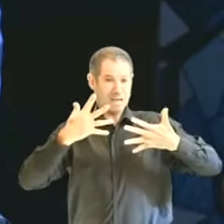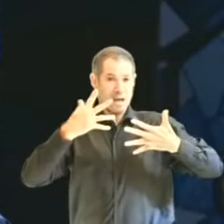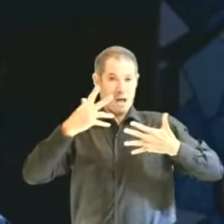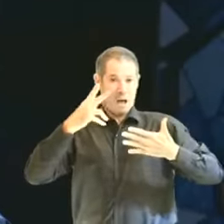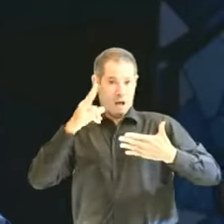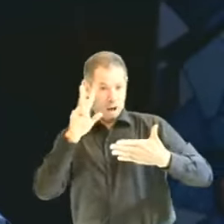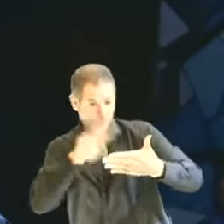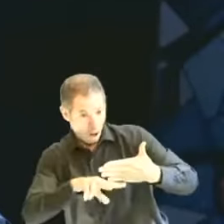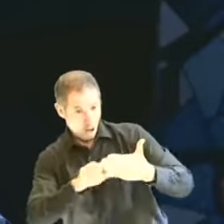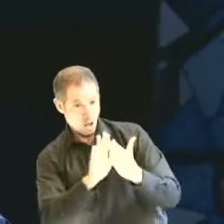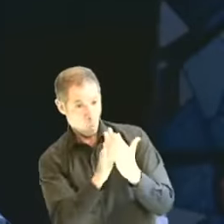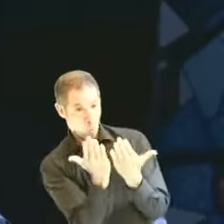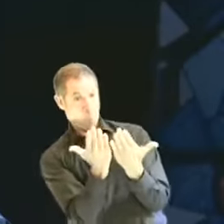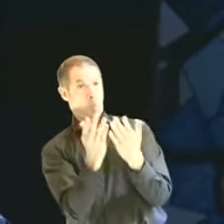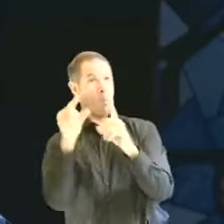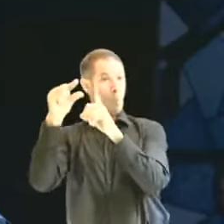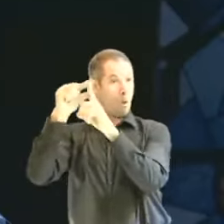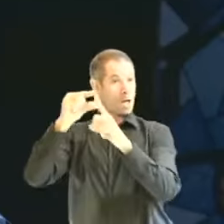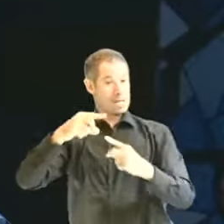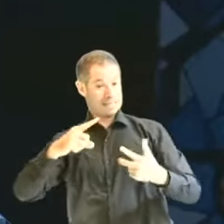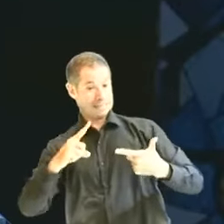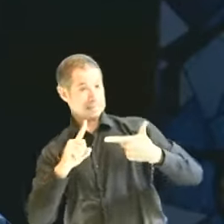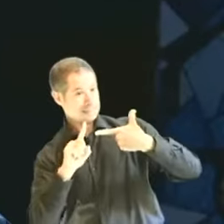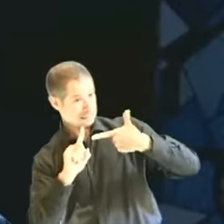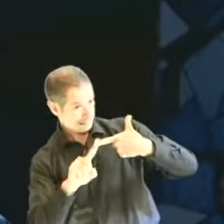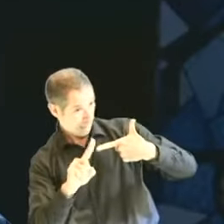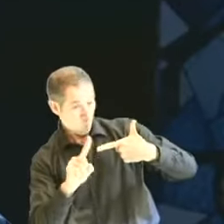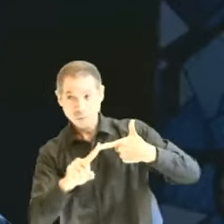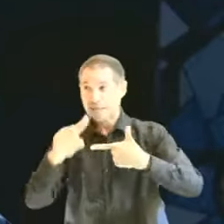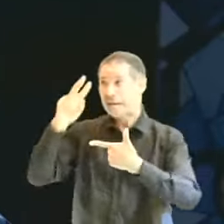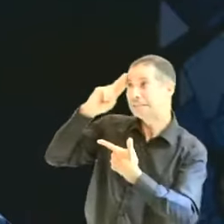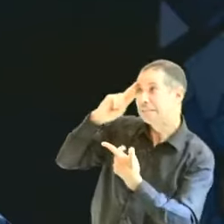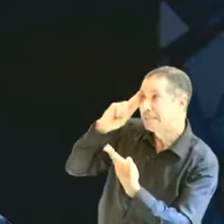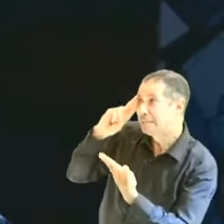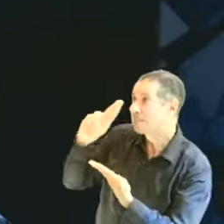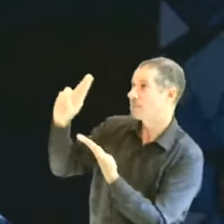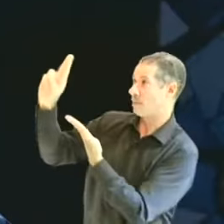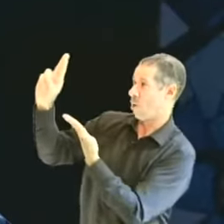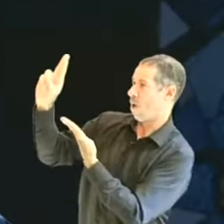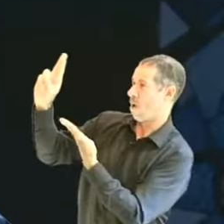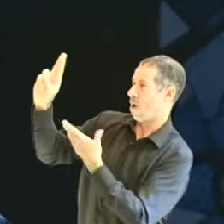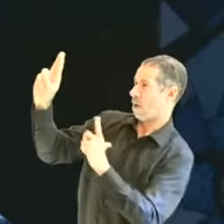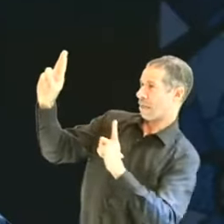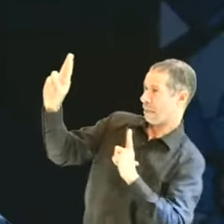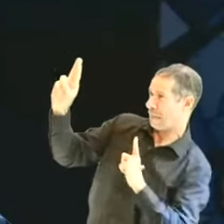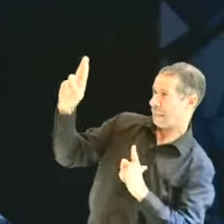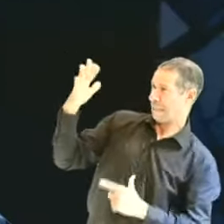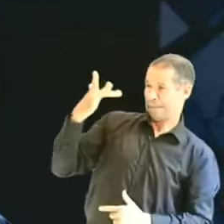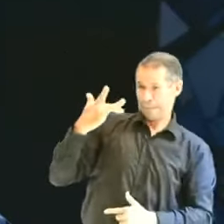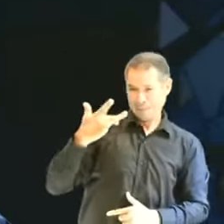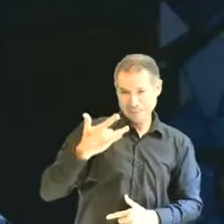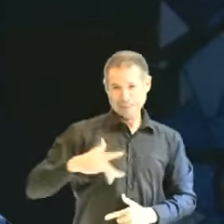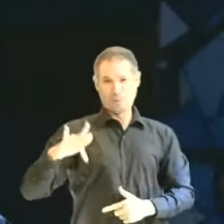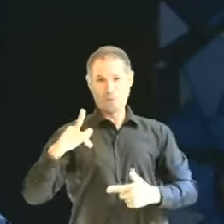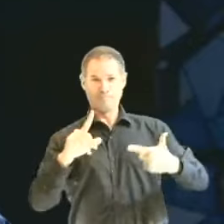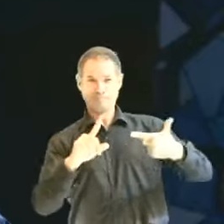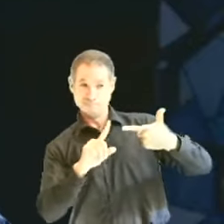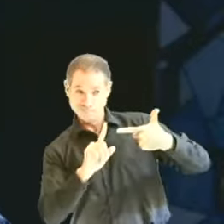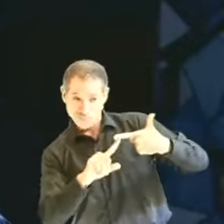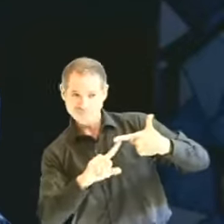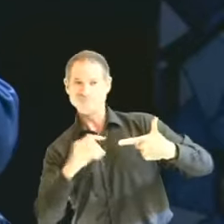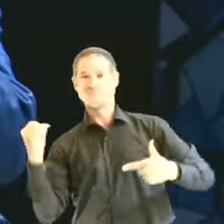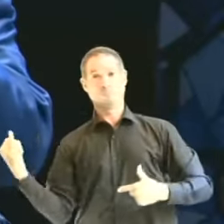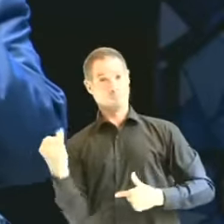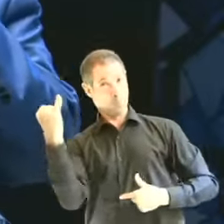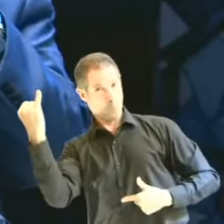na Bíblia. E a segunda, ele pede: Senhor, não é? Tenha misericórdia. E aí é